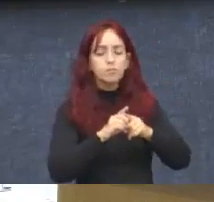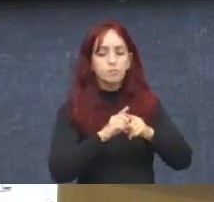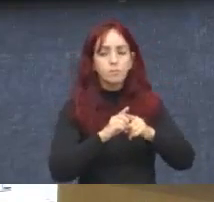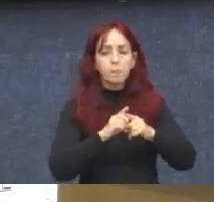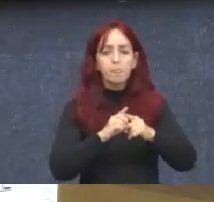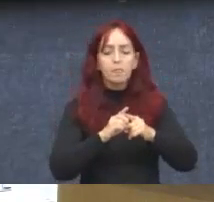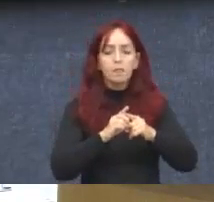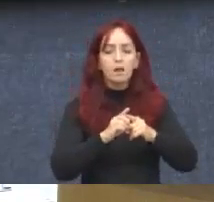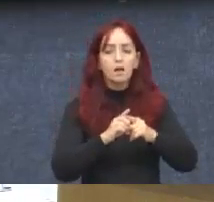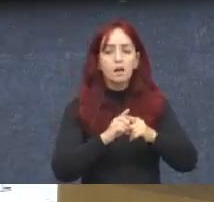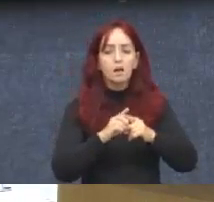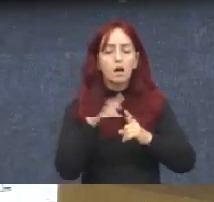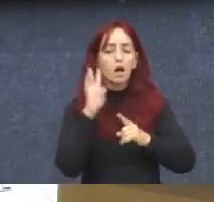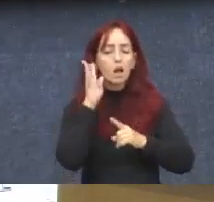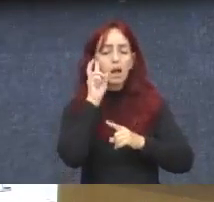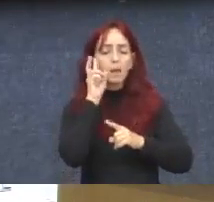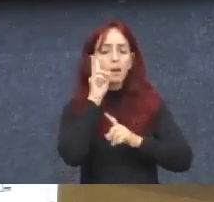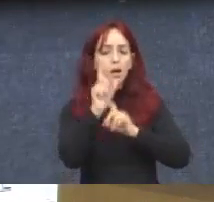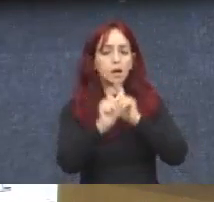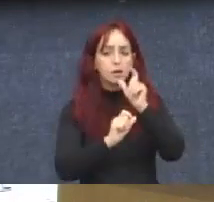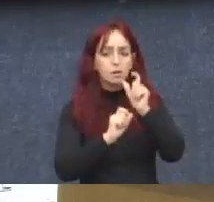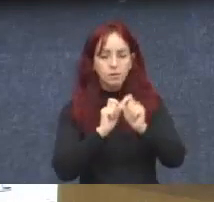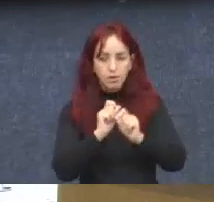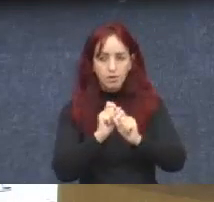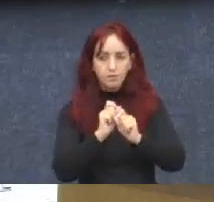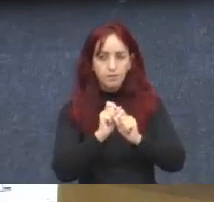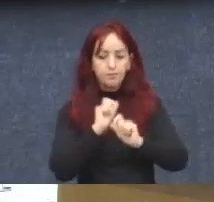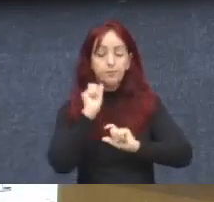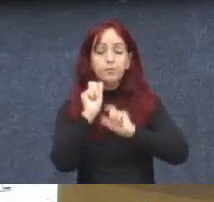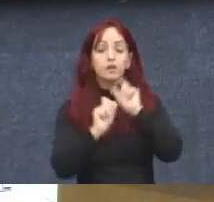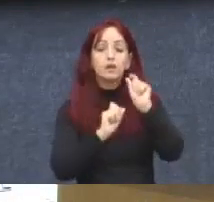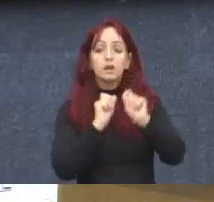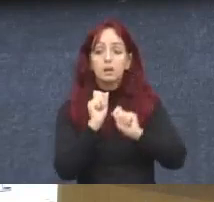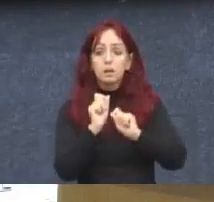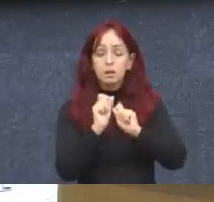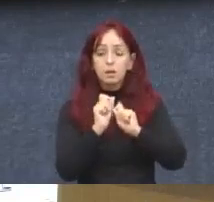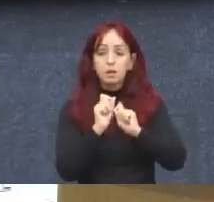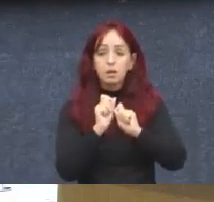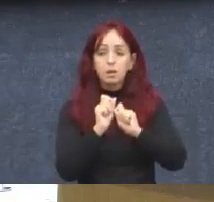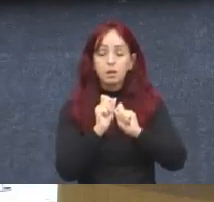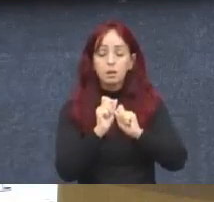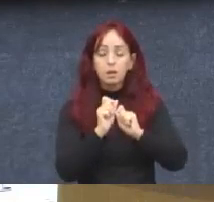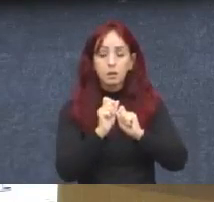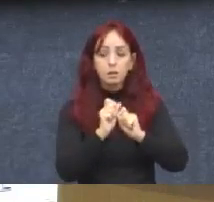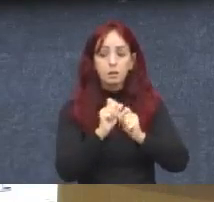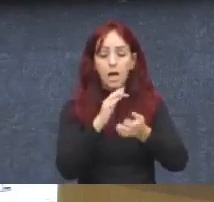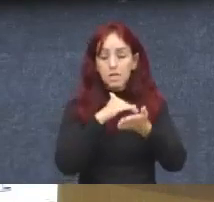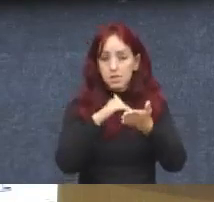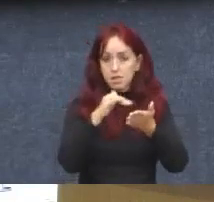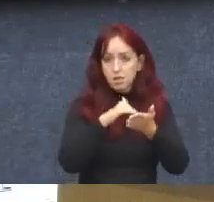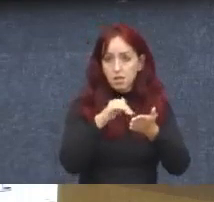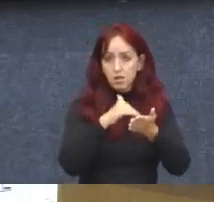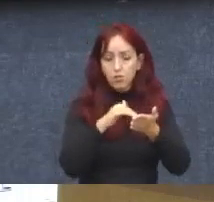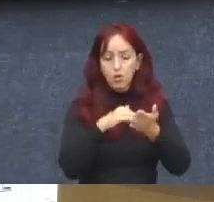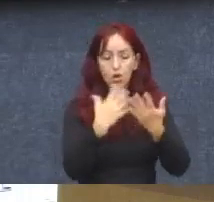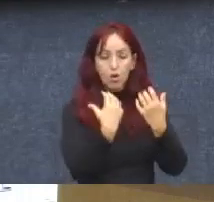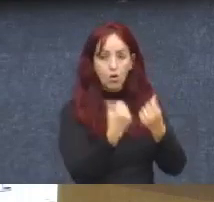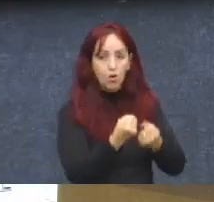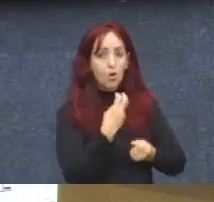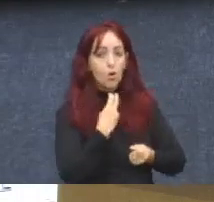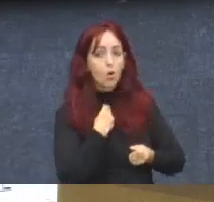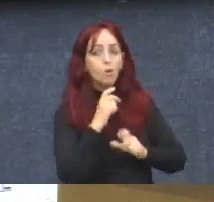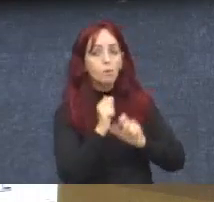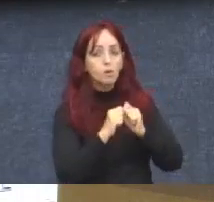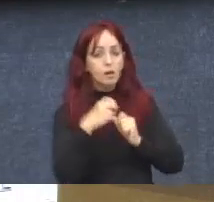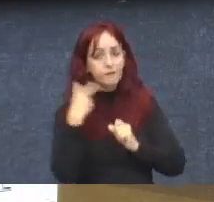lembrem-se que quem ocupa essa secretaria ao aceitar esse convite é um vereador dessa